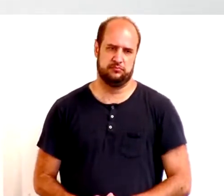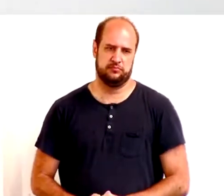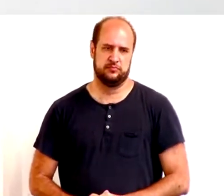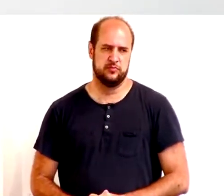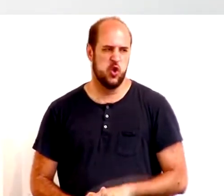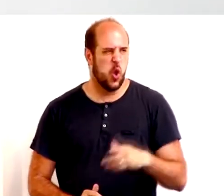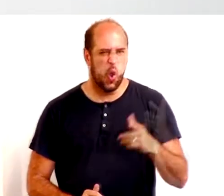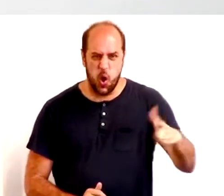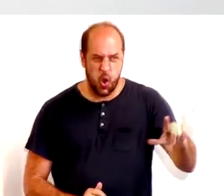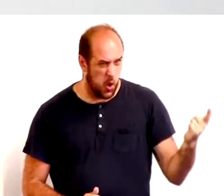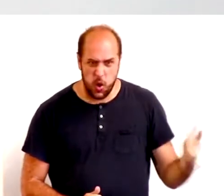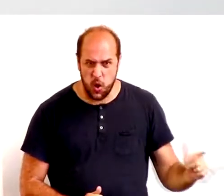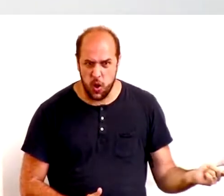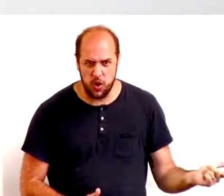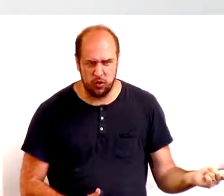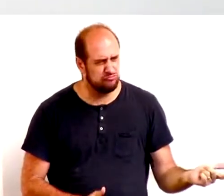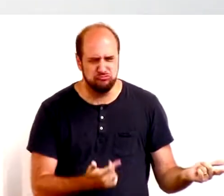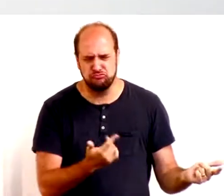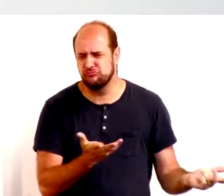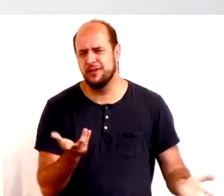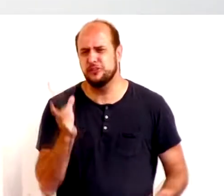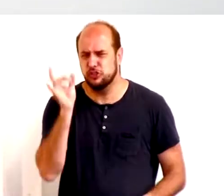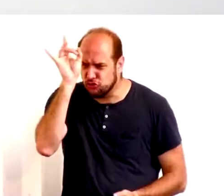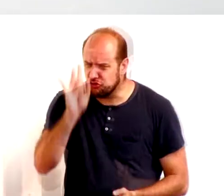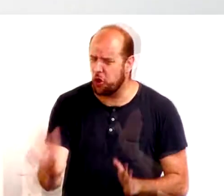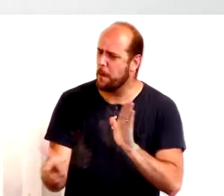nenhum outro, só de Deus.